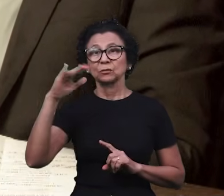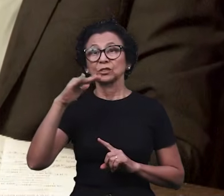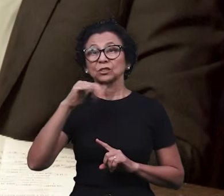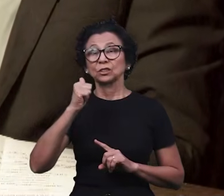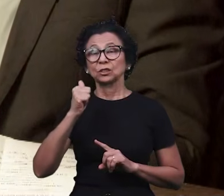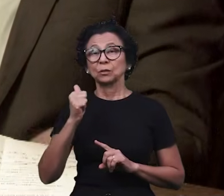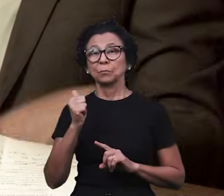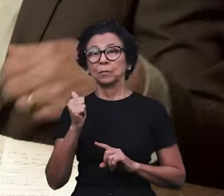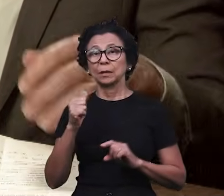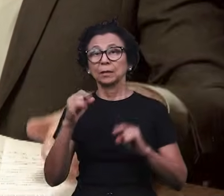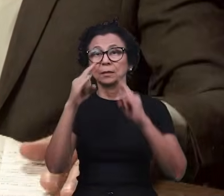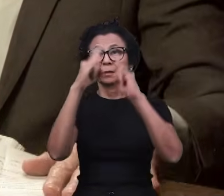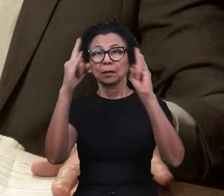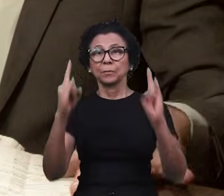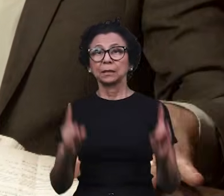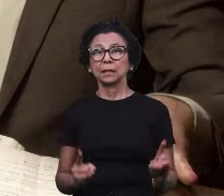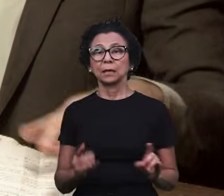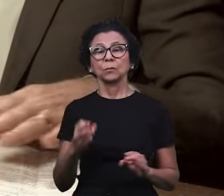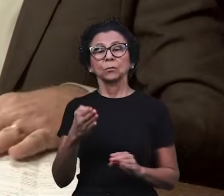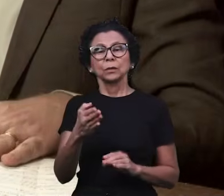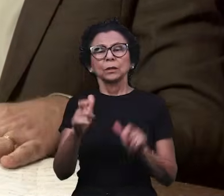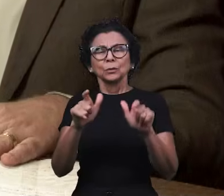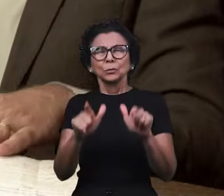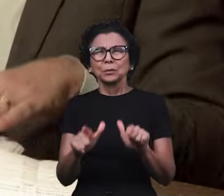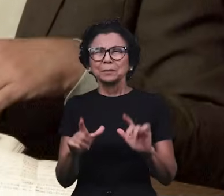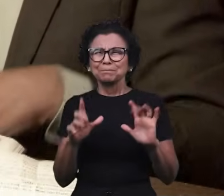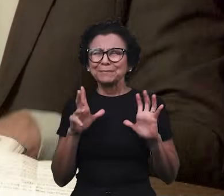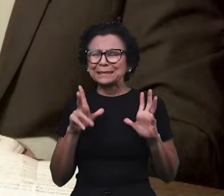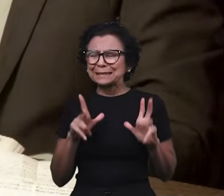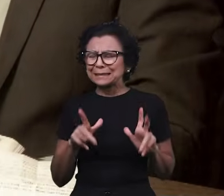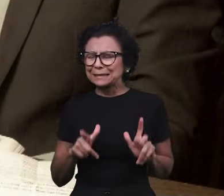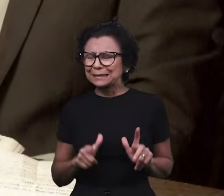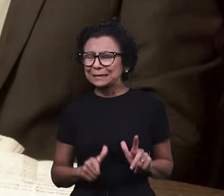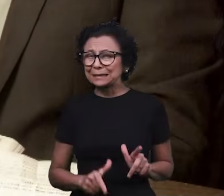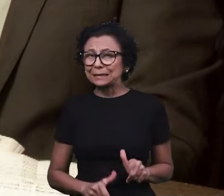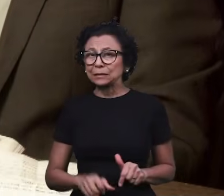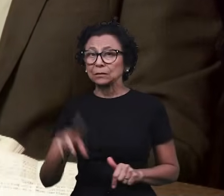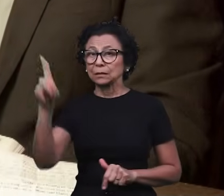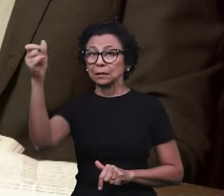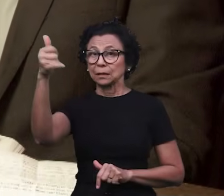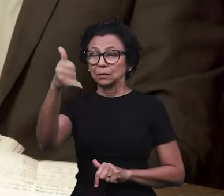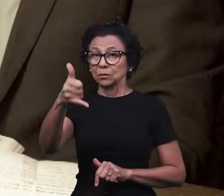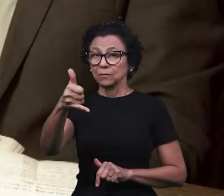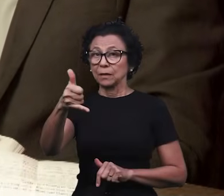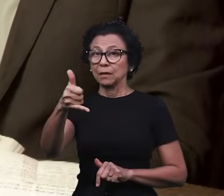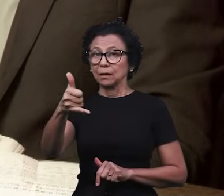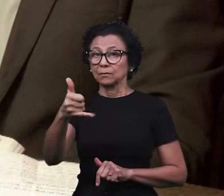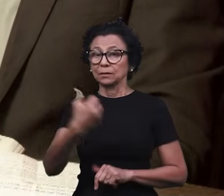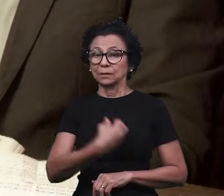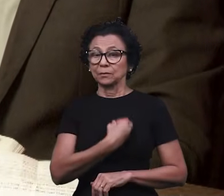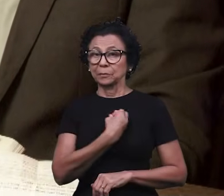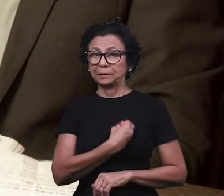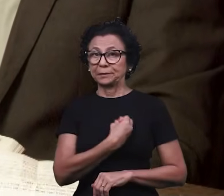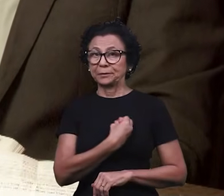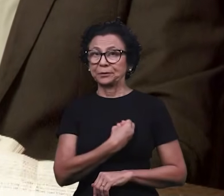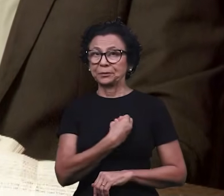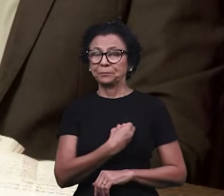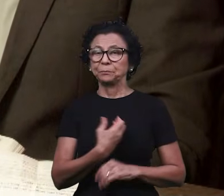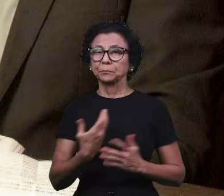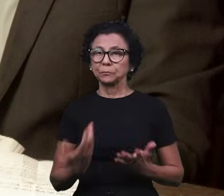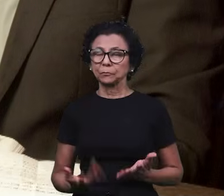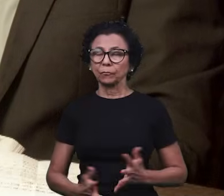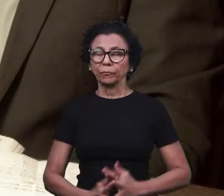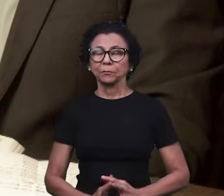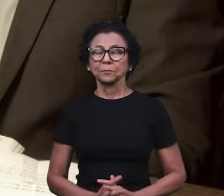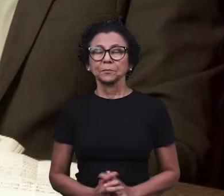para entrar no lugar que era conhecido como o Santíssimo, onde Deus se revelava, onde Deus se fazia presente. Então,